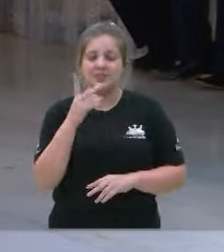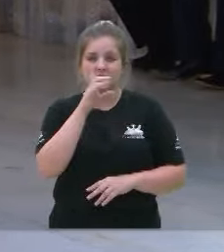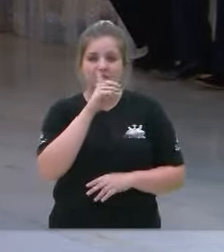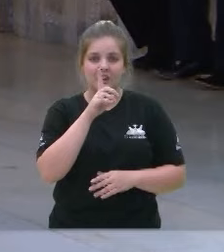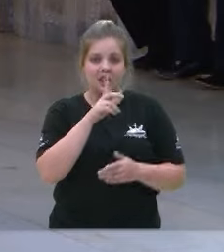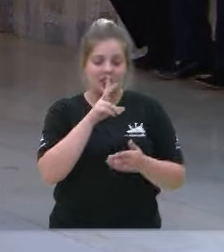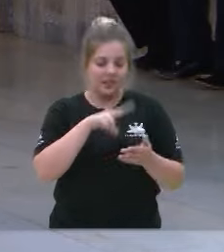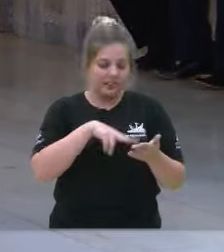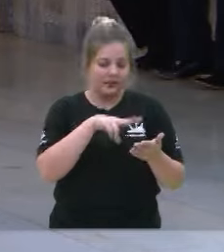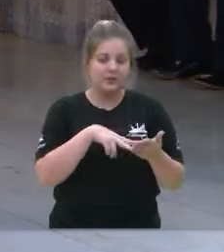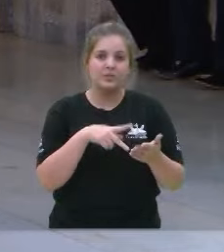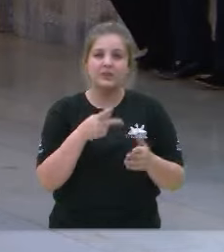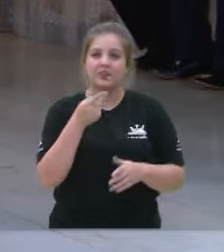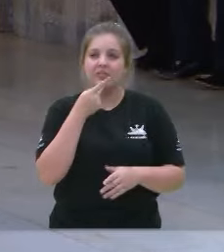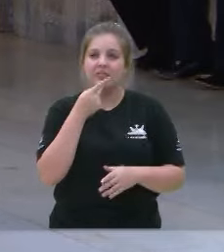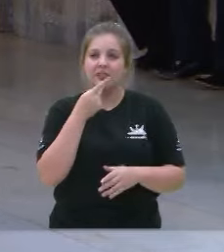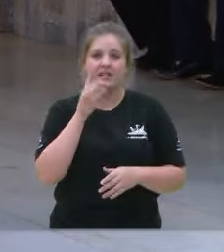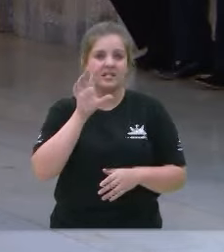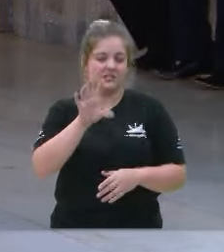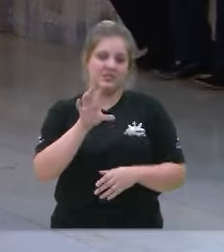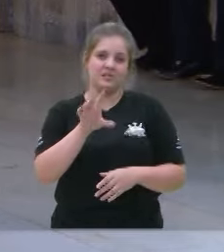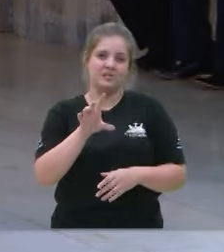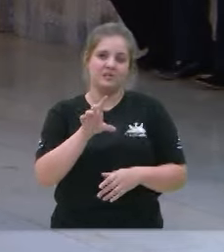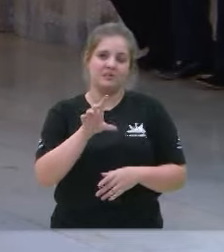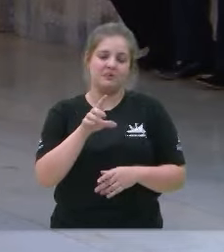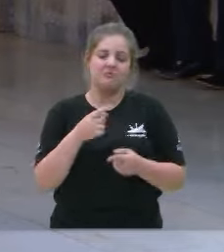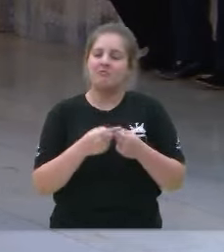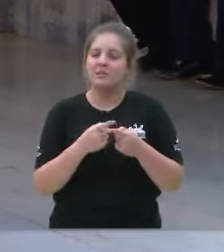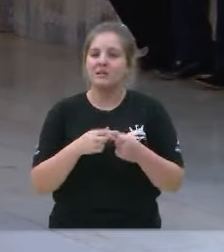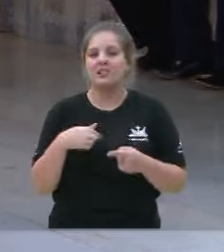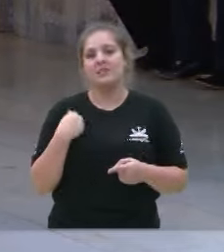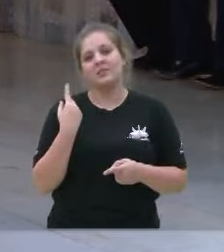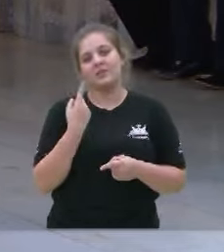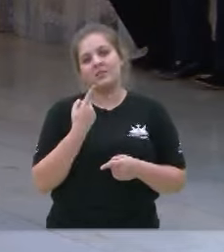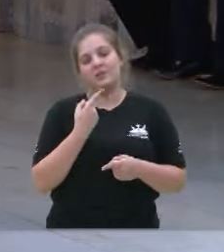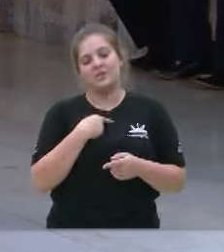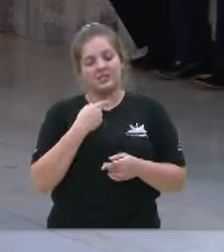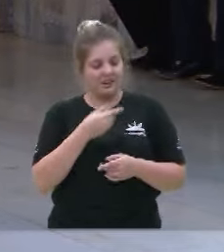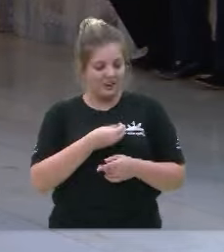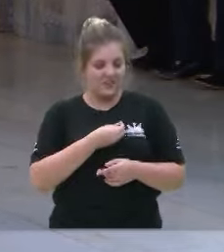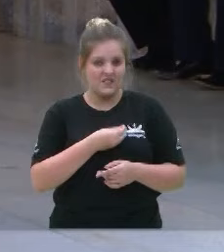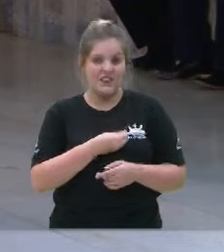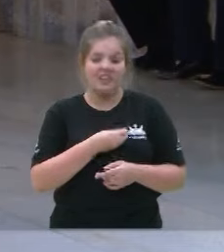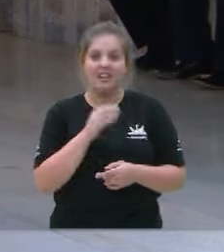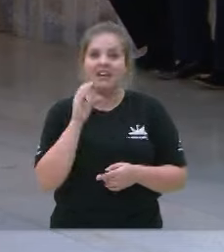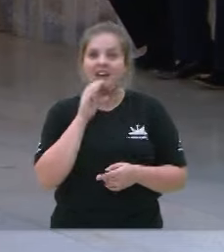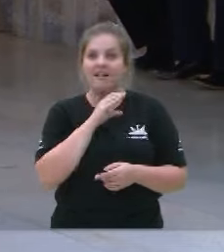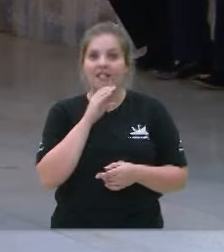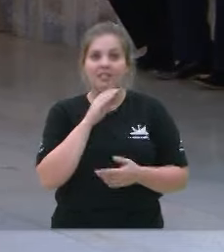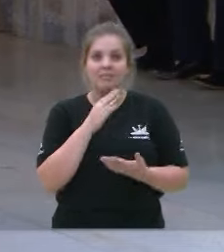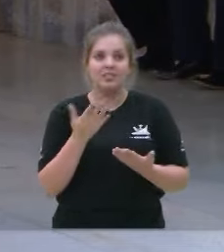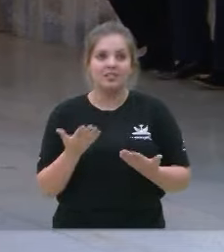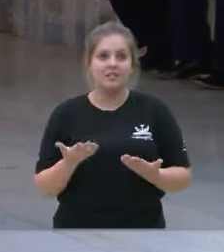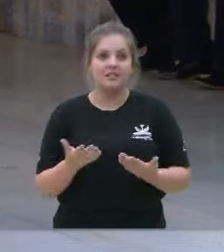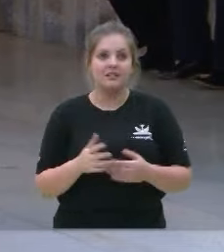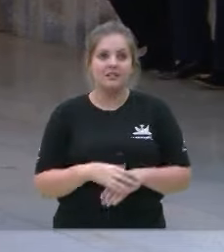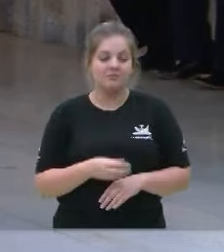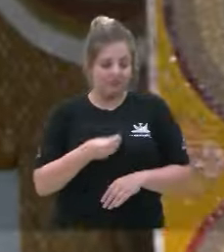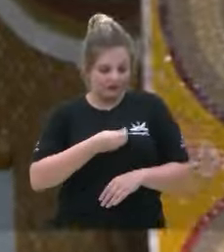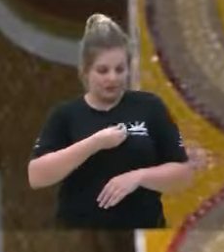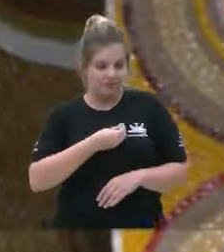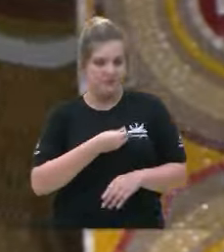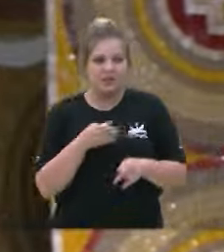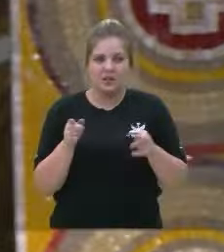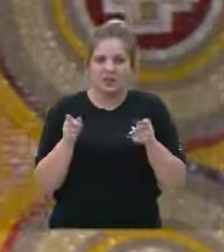mensagem favorável a nós que a vida é breve A vida